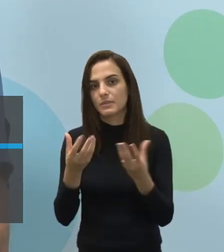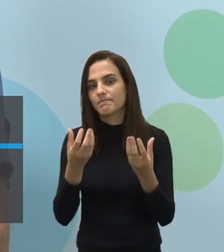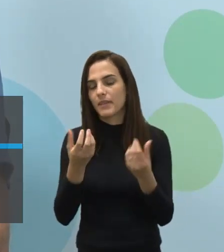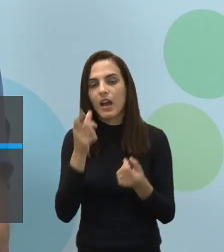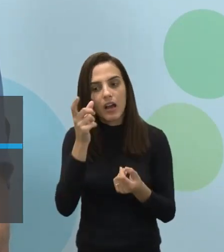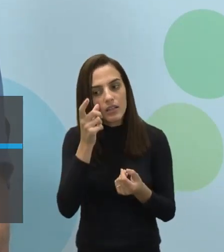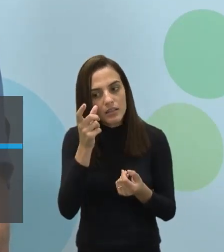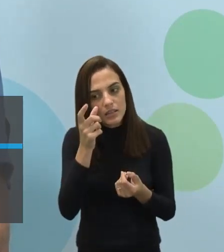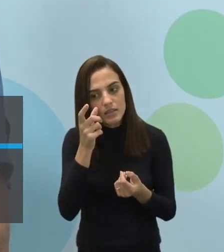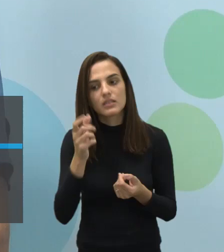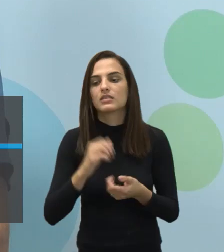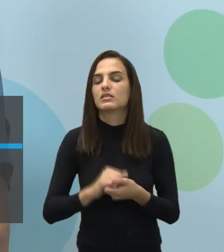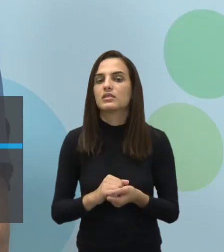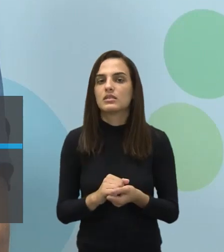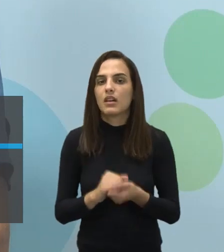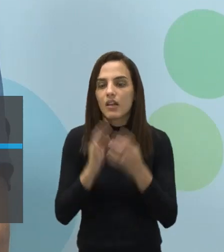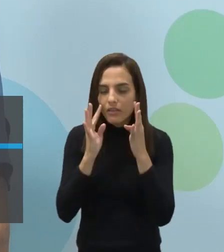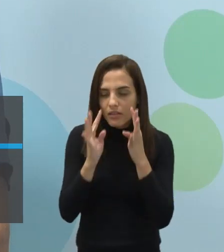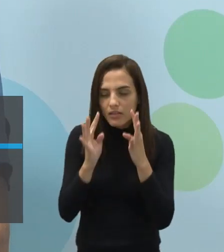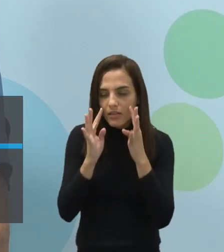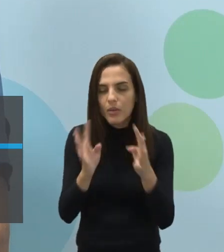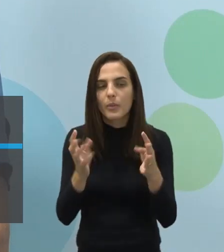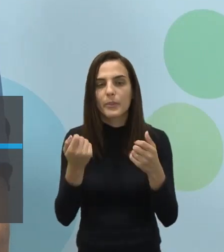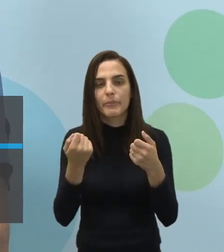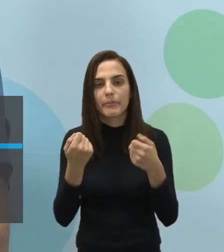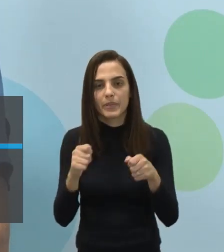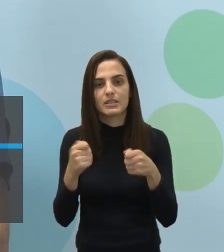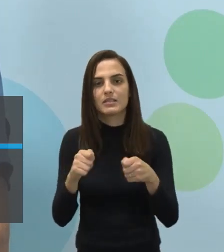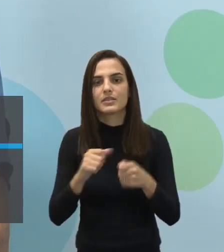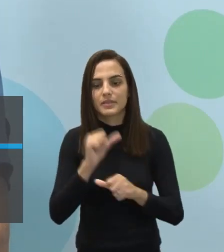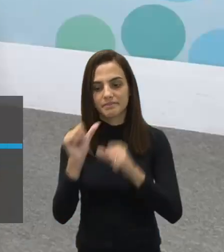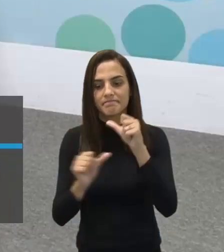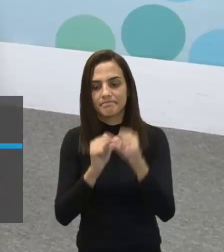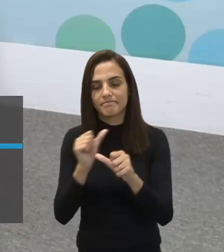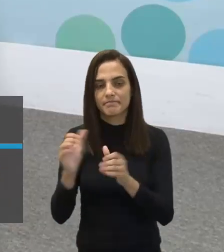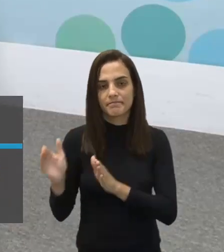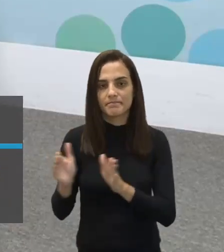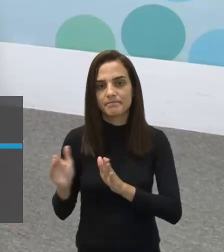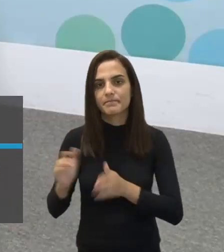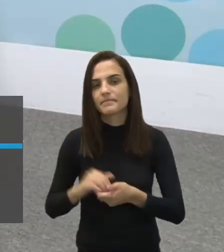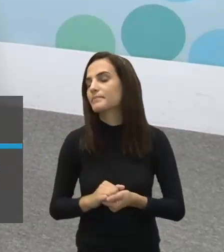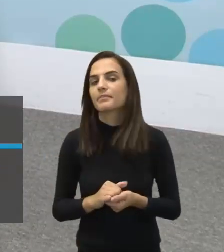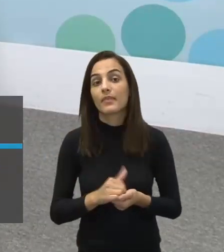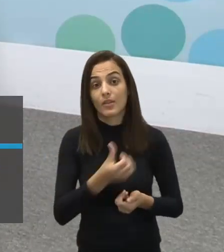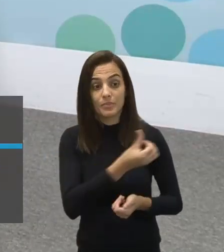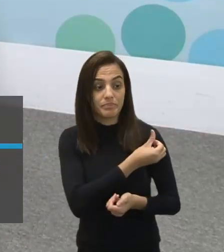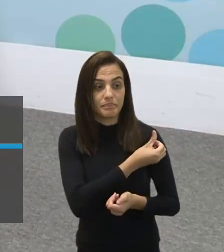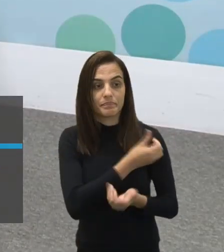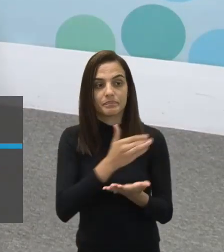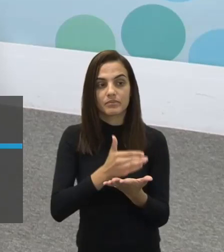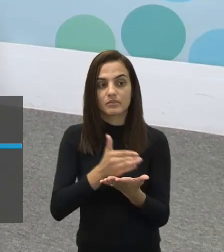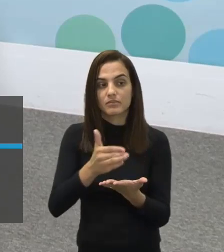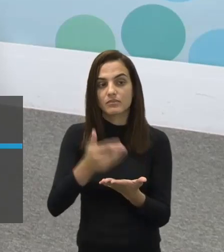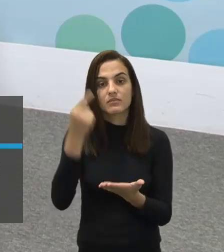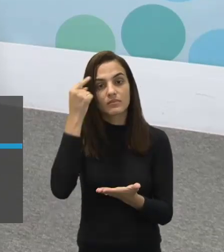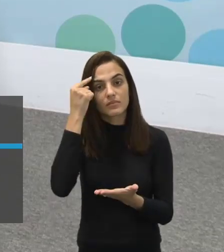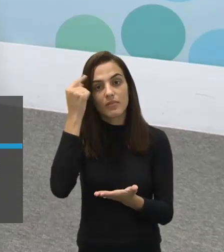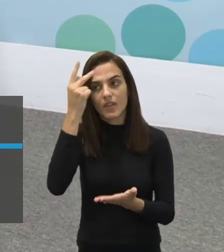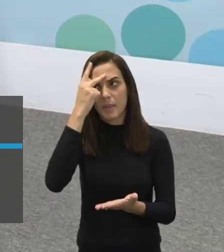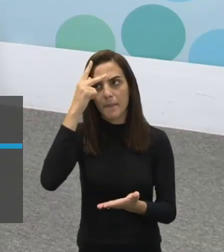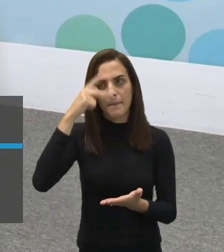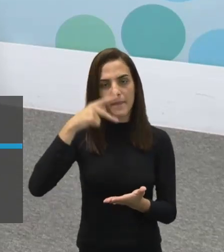estar contribuindo juntamente com esses estudantes em fase de transição. Então, no sexto ano, ele vai começar a pensar